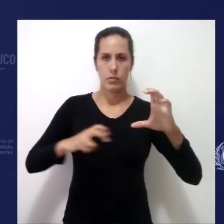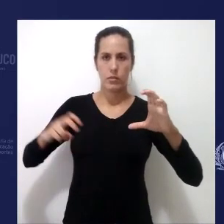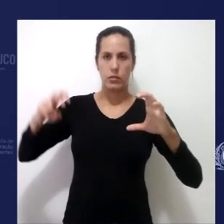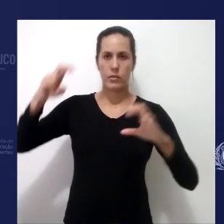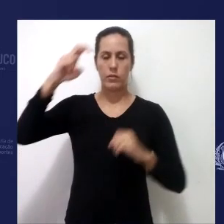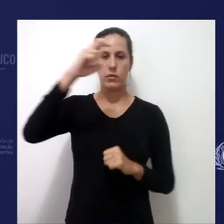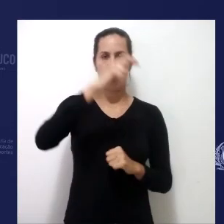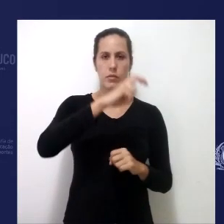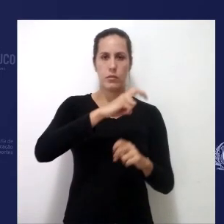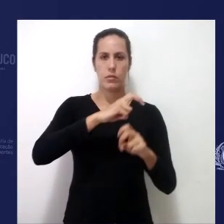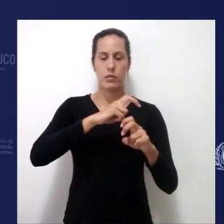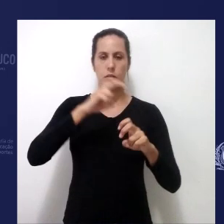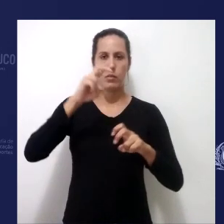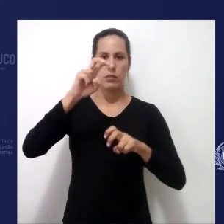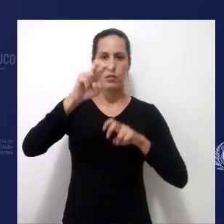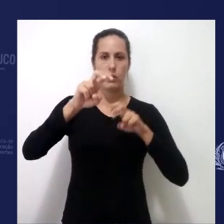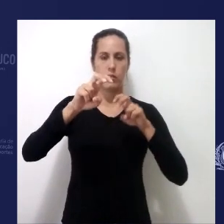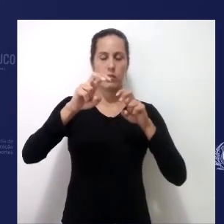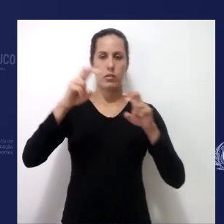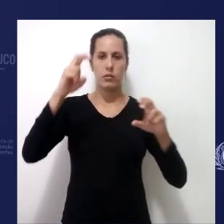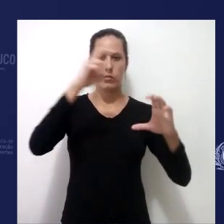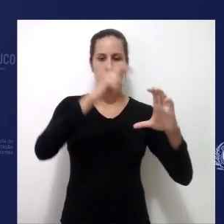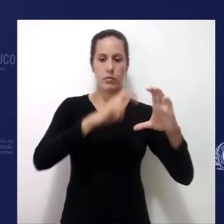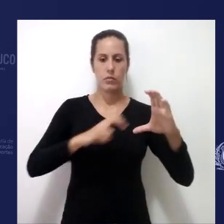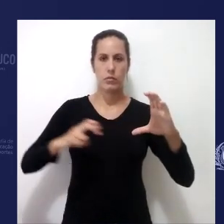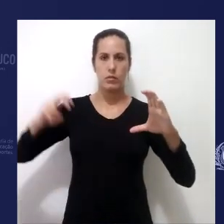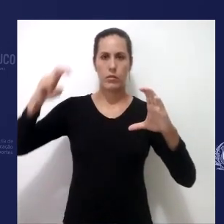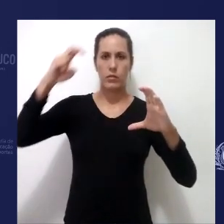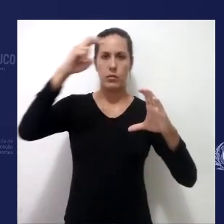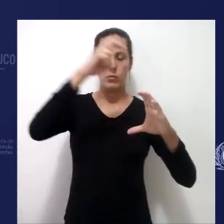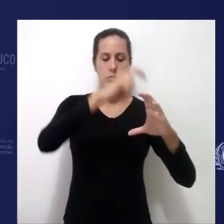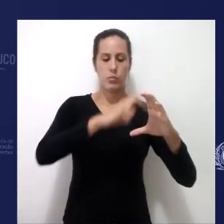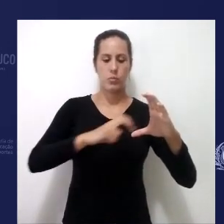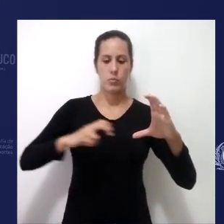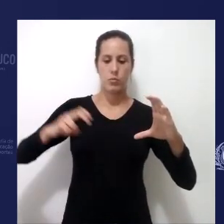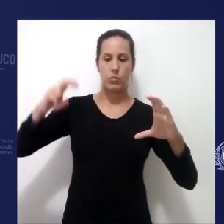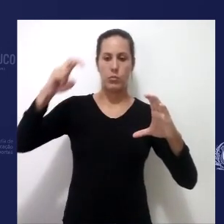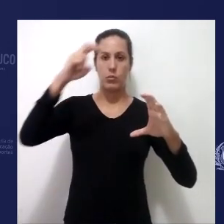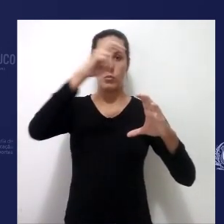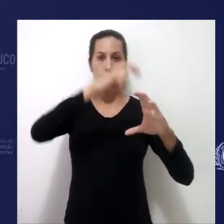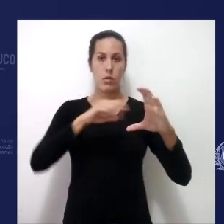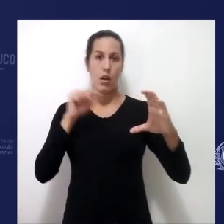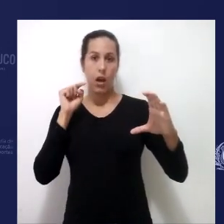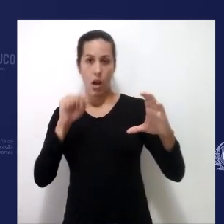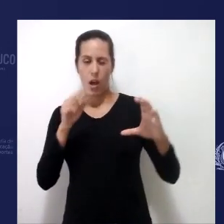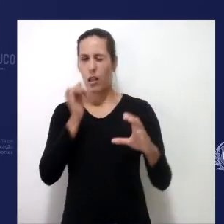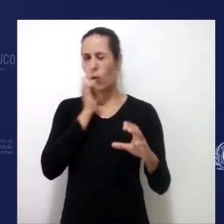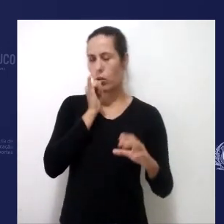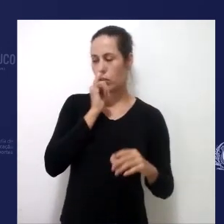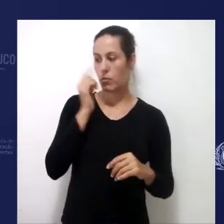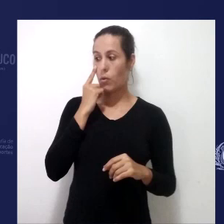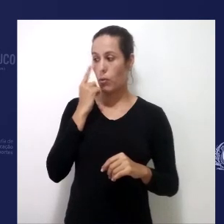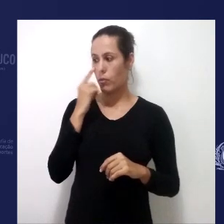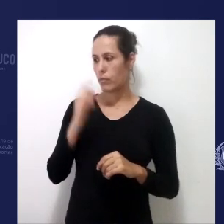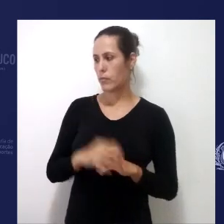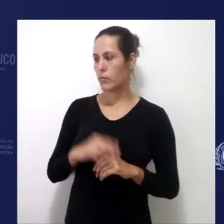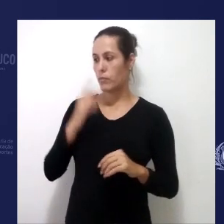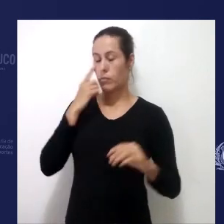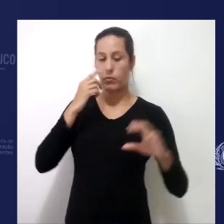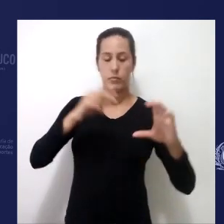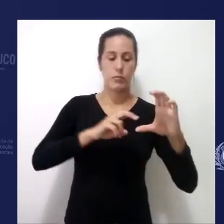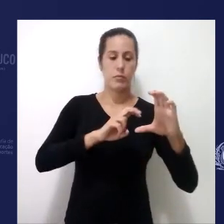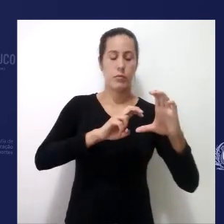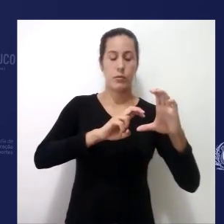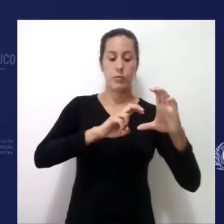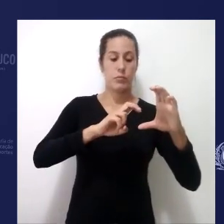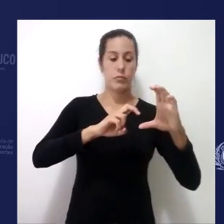na realidade, a gente vai ter uma conservação de energia. Então, bora lá para a telinha para a gente ver essa questão